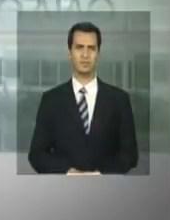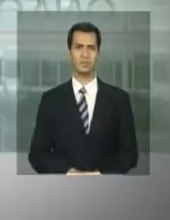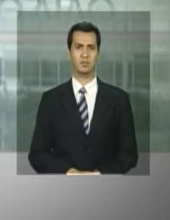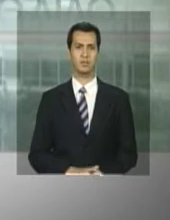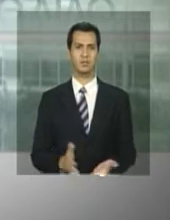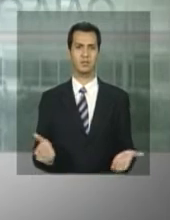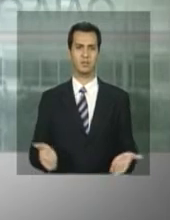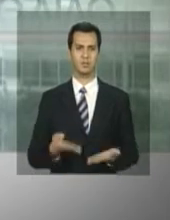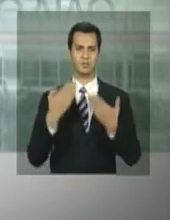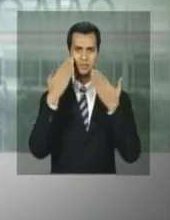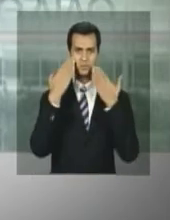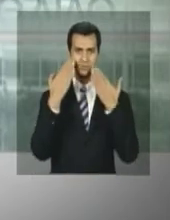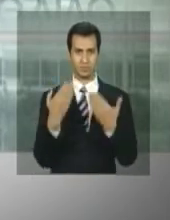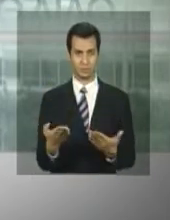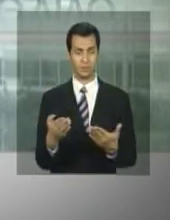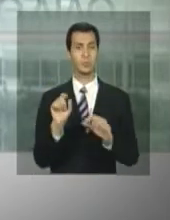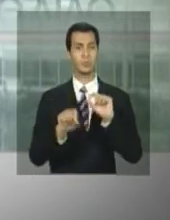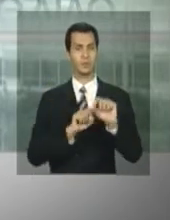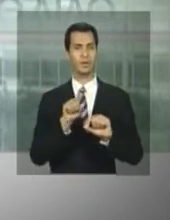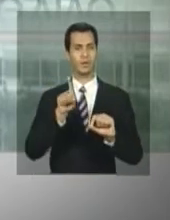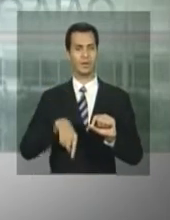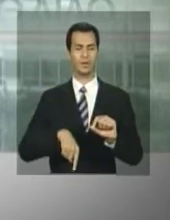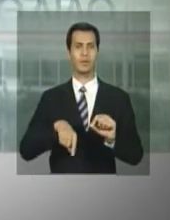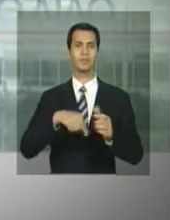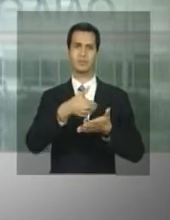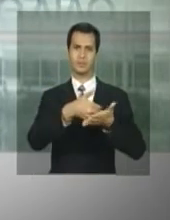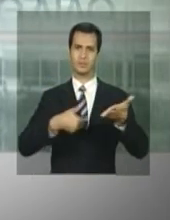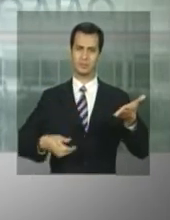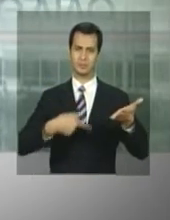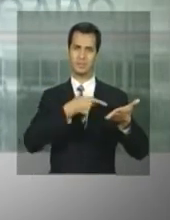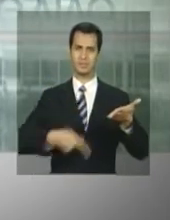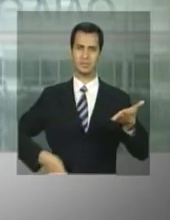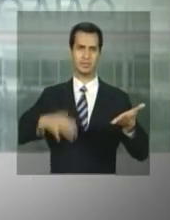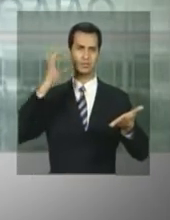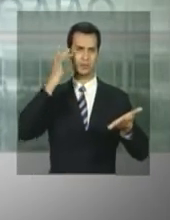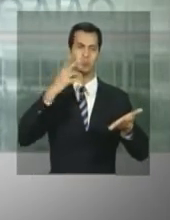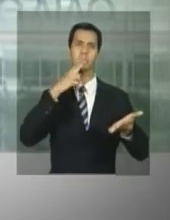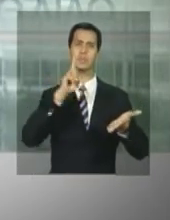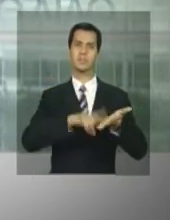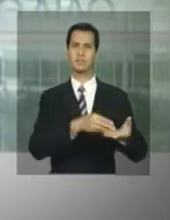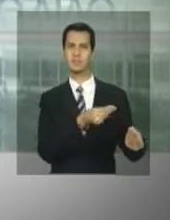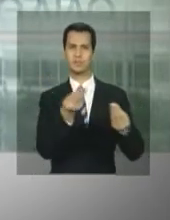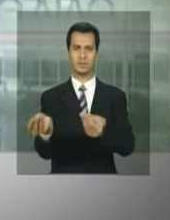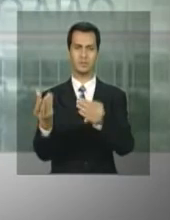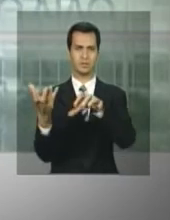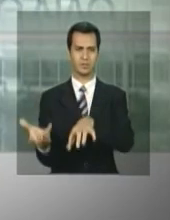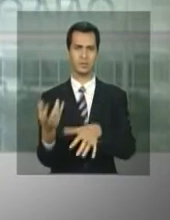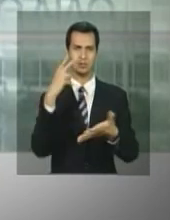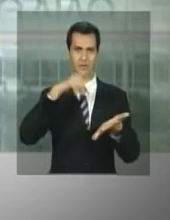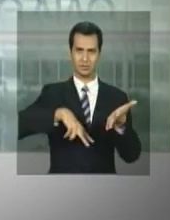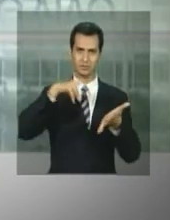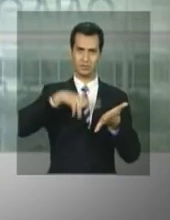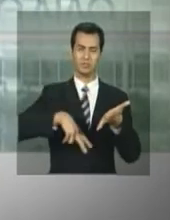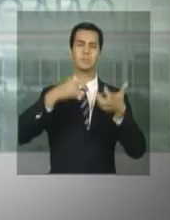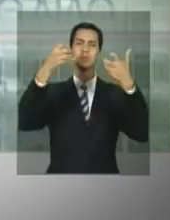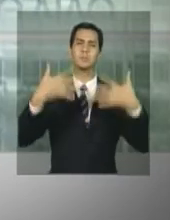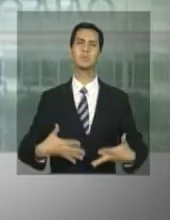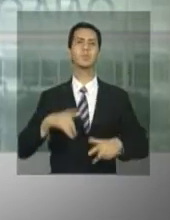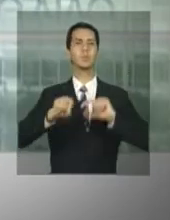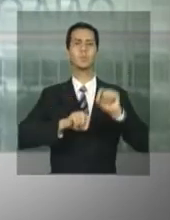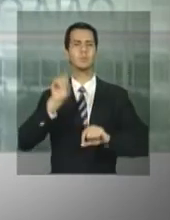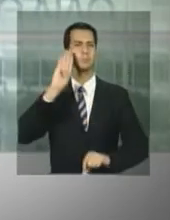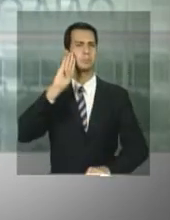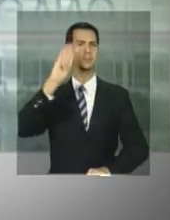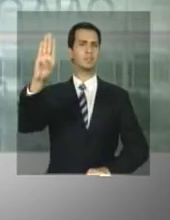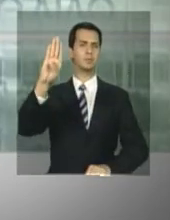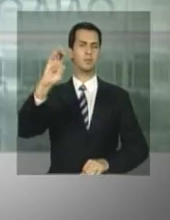Você acompanhou ao vivo a leitura da mensagem da presidenta Dilma Rousseff ao Congresso Nacional com as prioridades do Poder